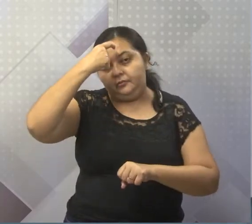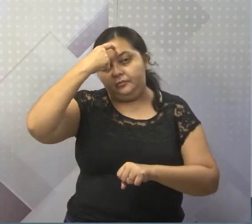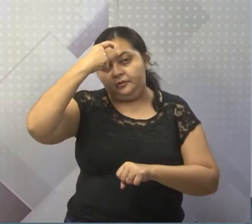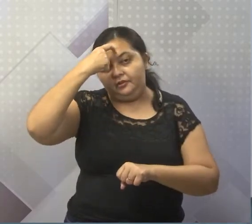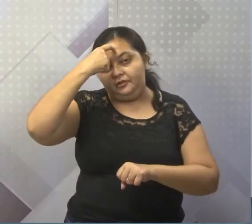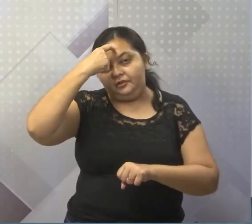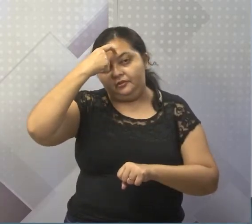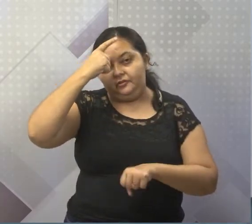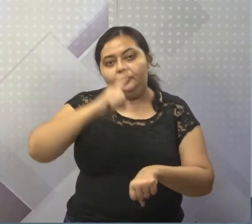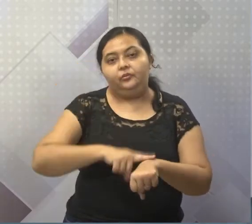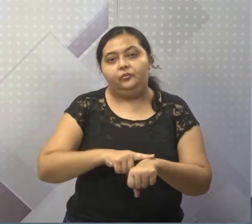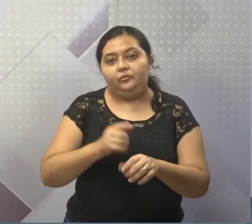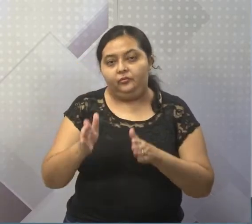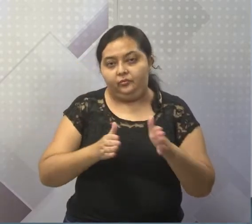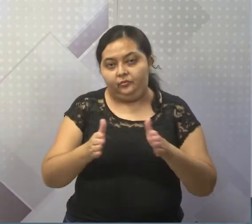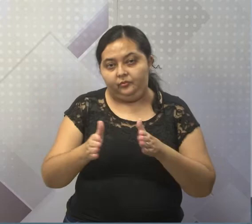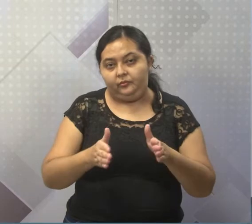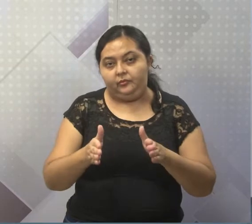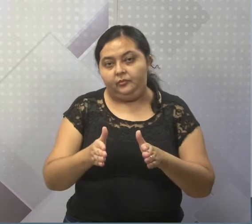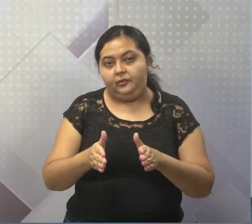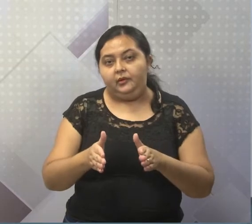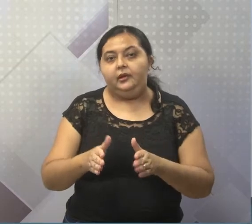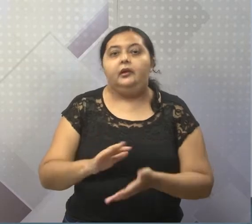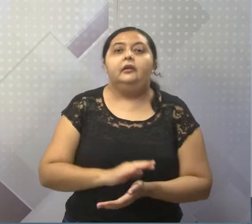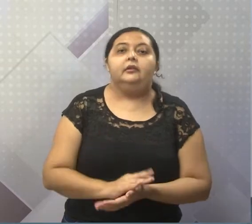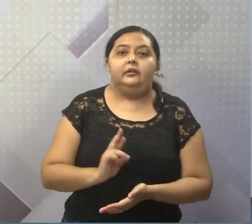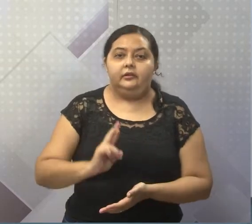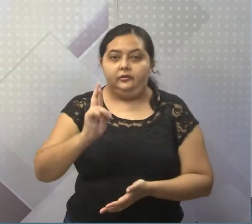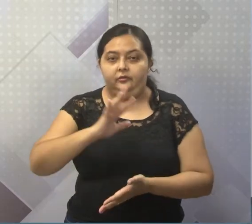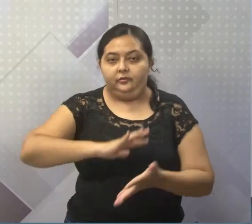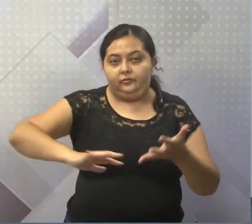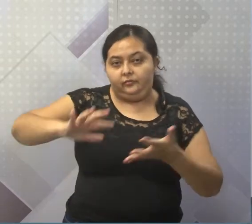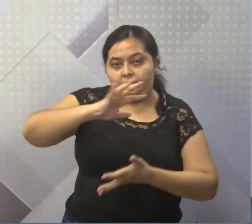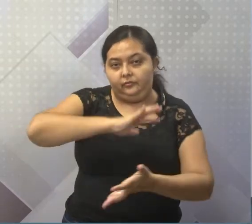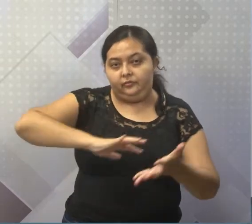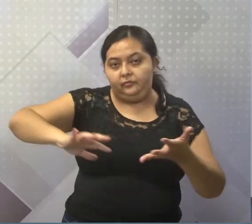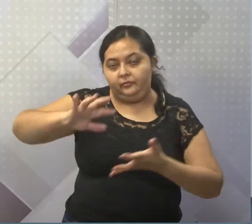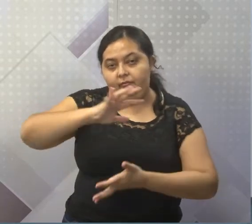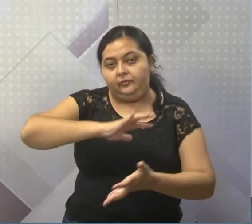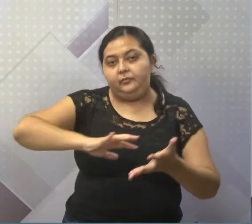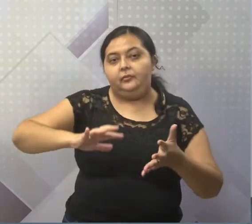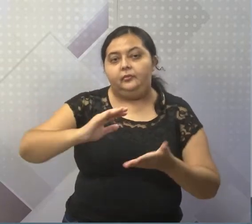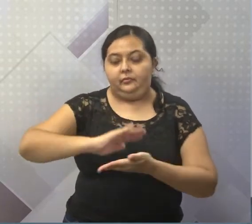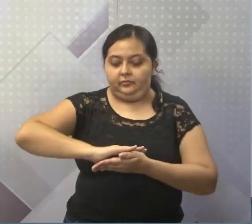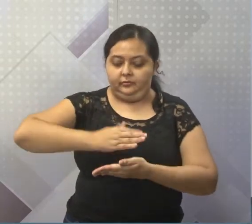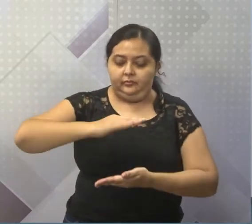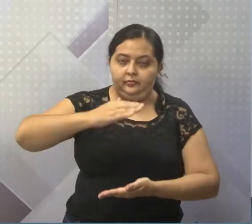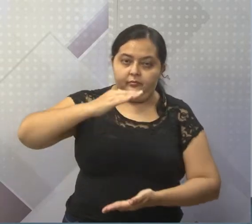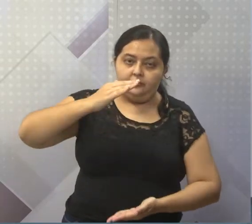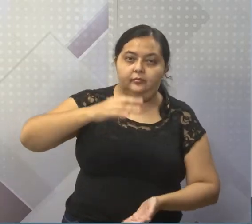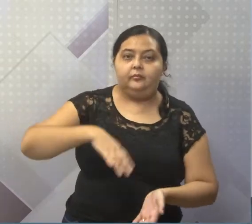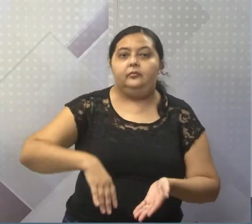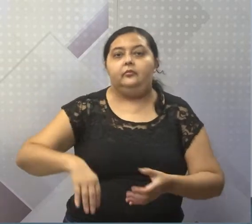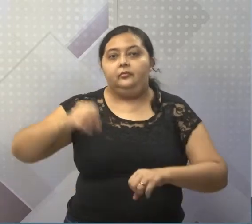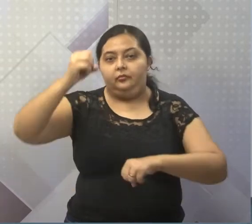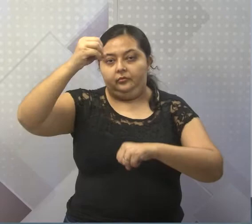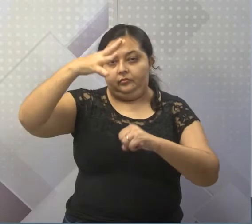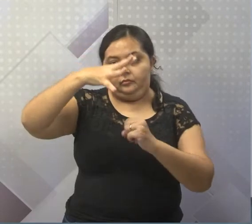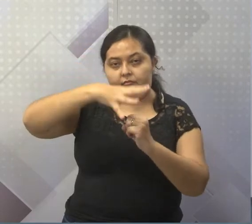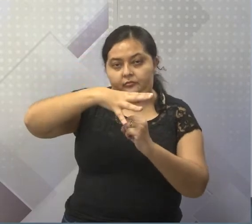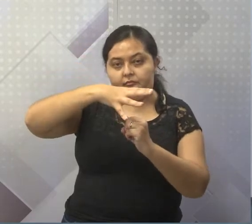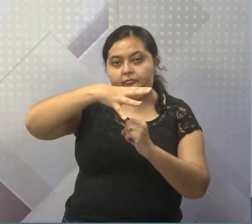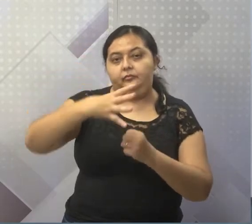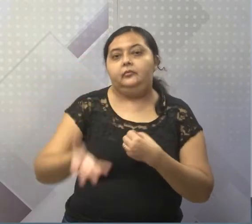naquela época seja na questão da Revolução Francesa seja questão do renascimento seja na questão do Iluminismo